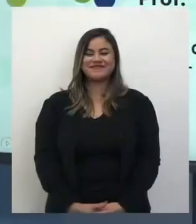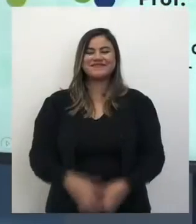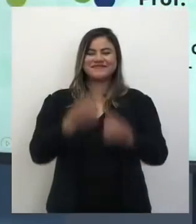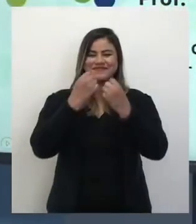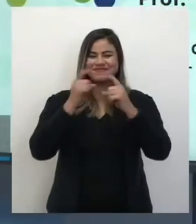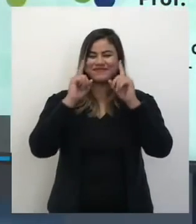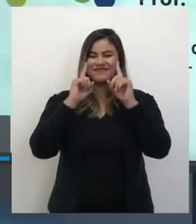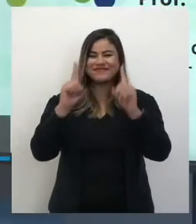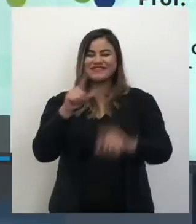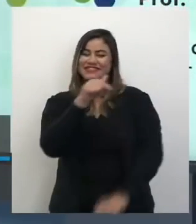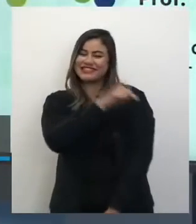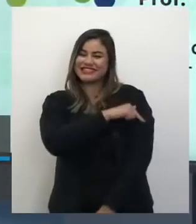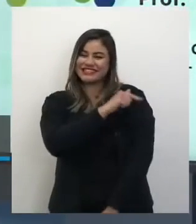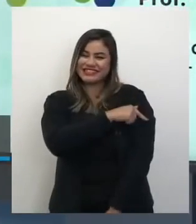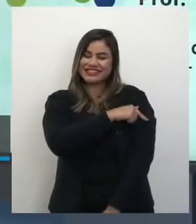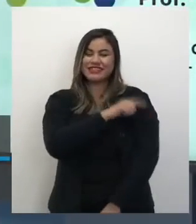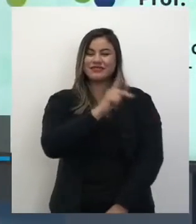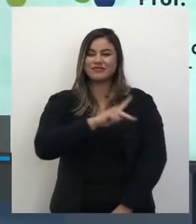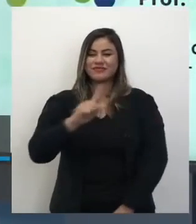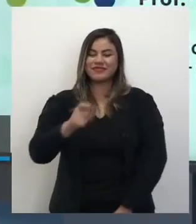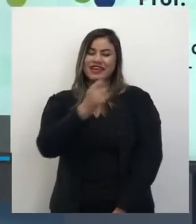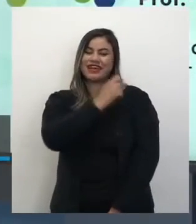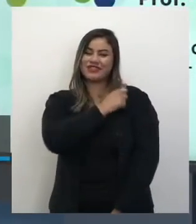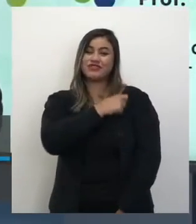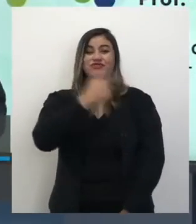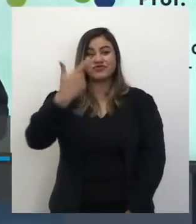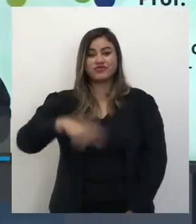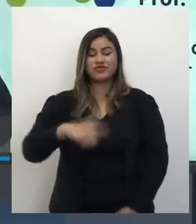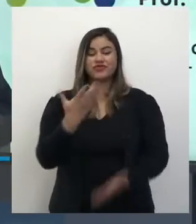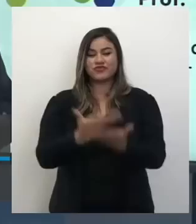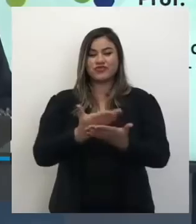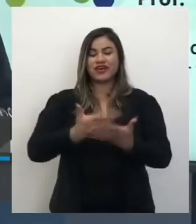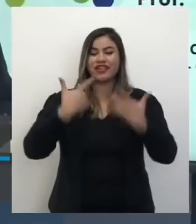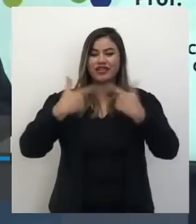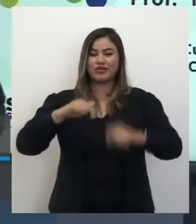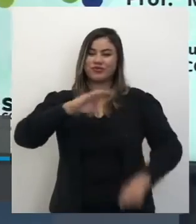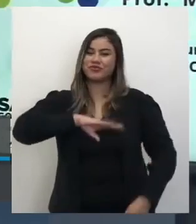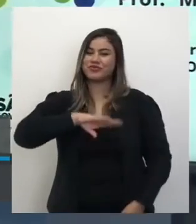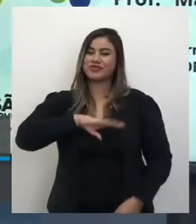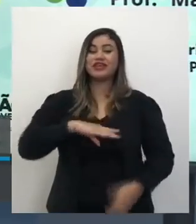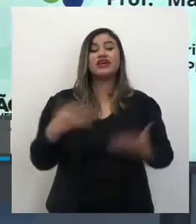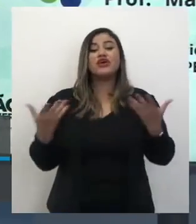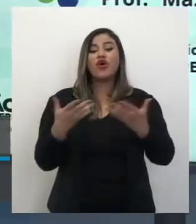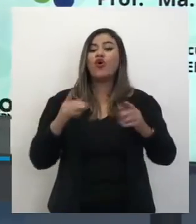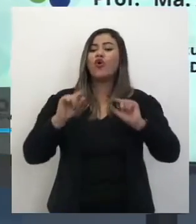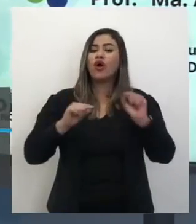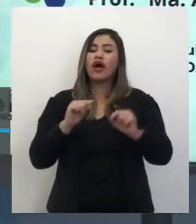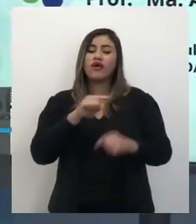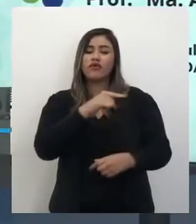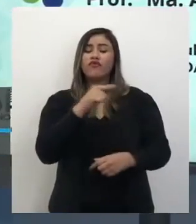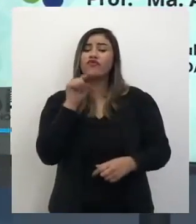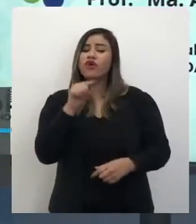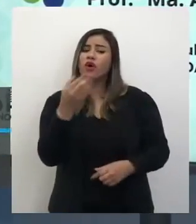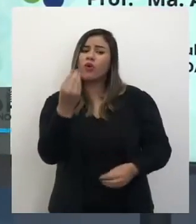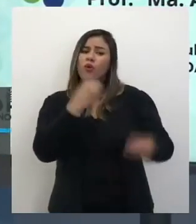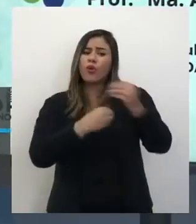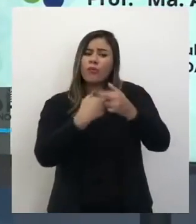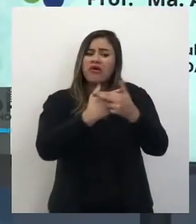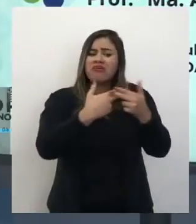Bom dia, sétimo ano, professores e alunos. Mais uma aula de língua portuguesa e hoje, você come bem